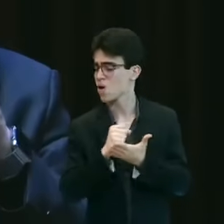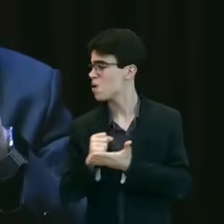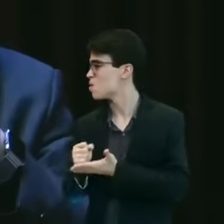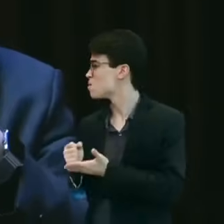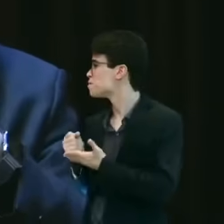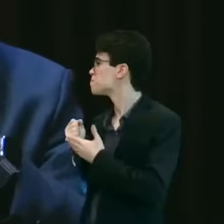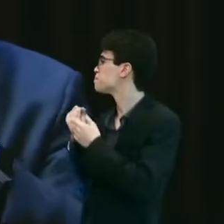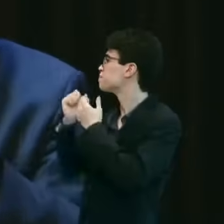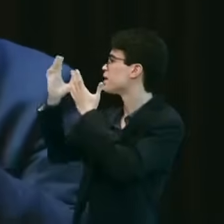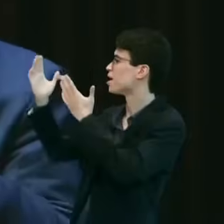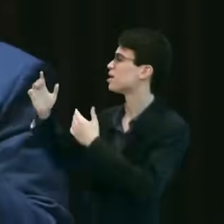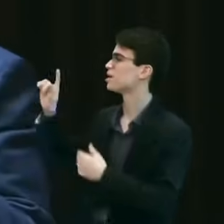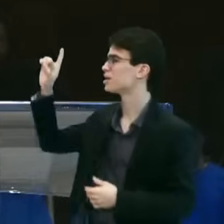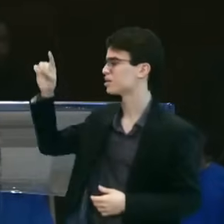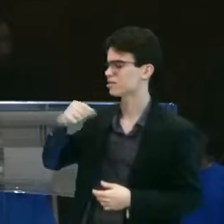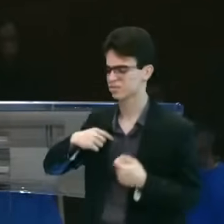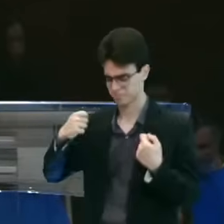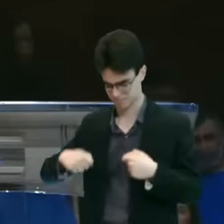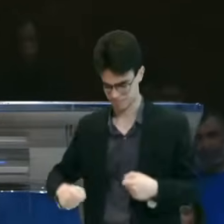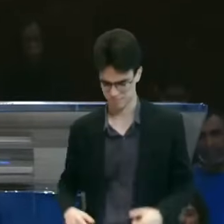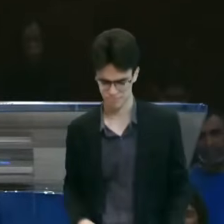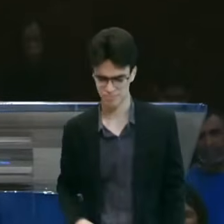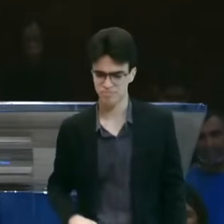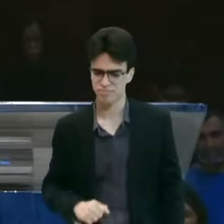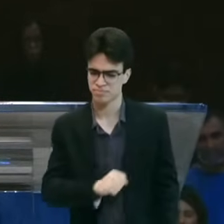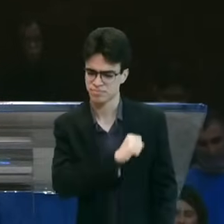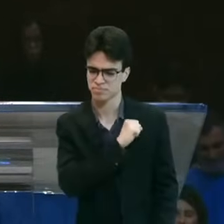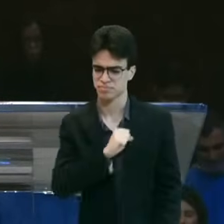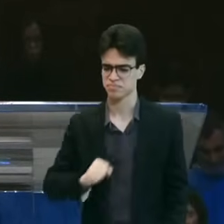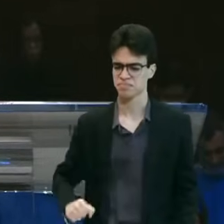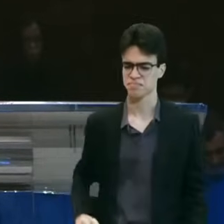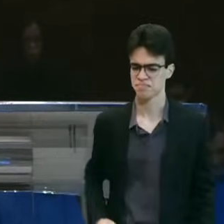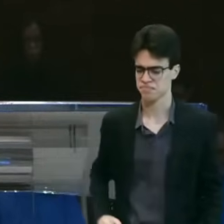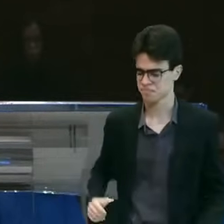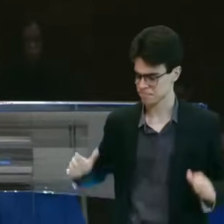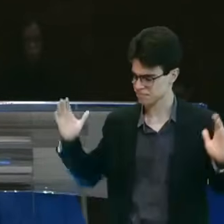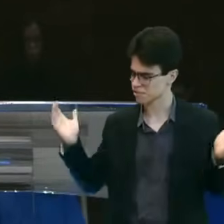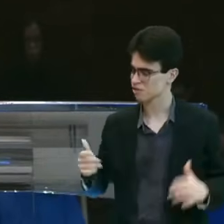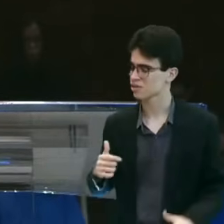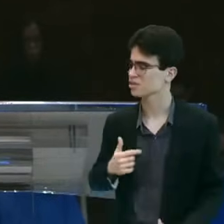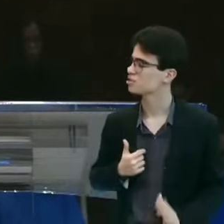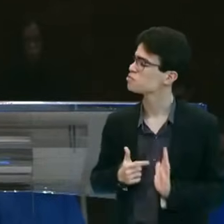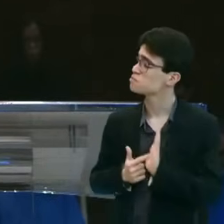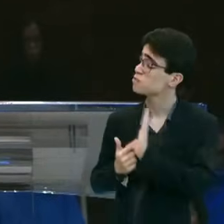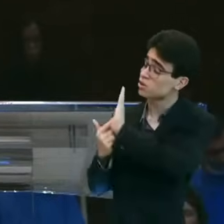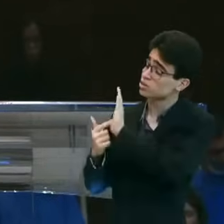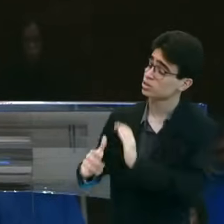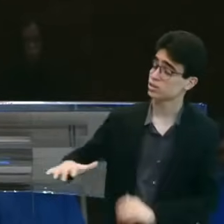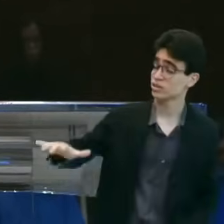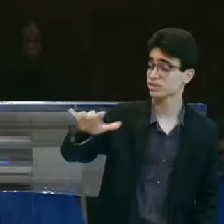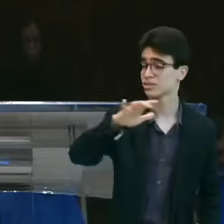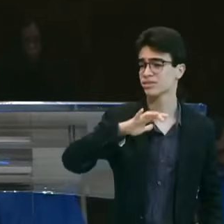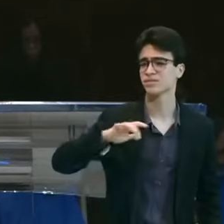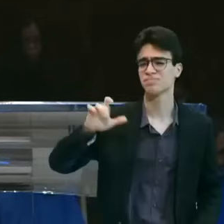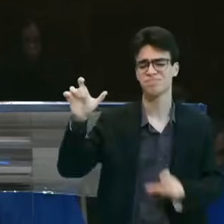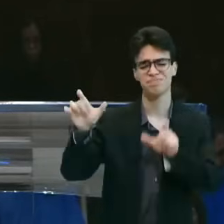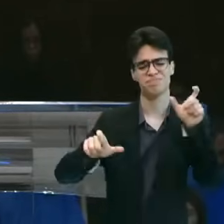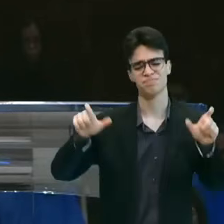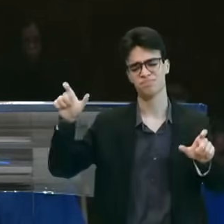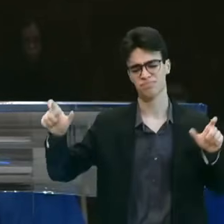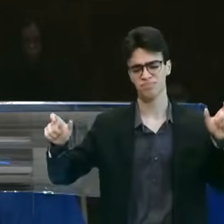do Senhor. Senhor Jesus, eu quero apresentar diante do Senhor essas tuas ovelhinhas,